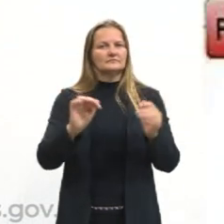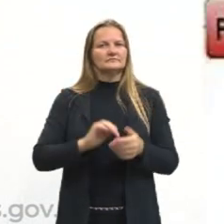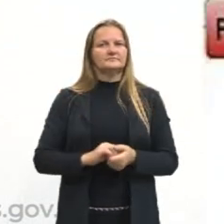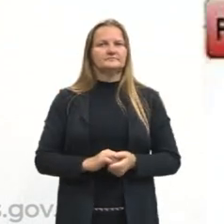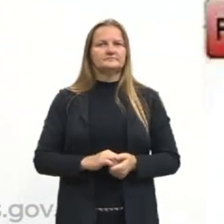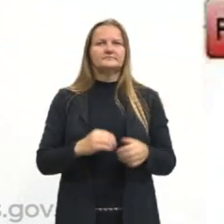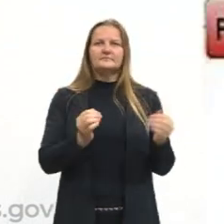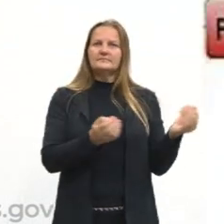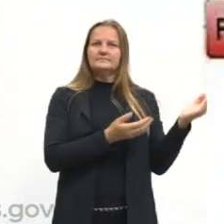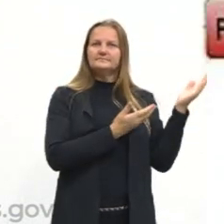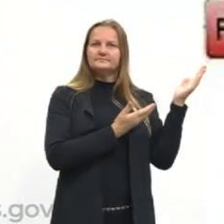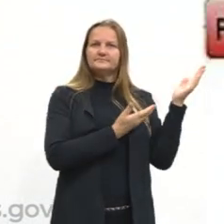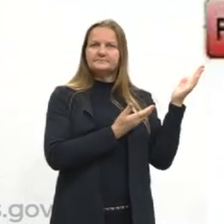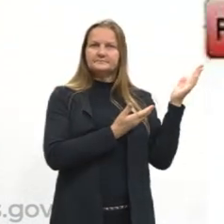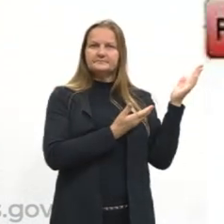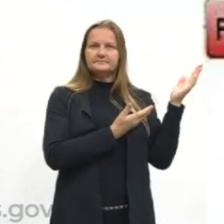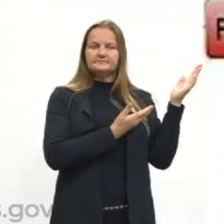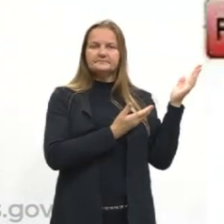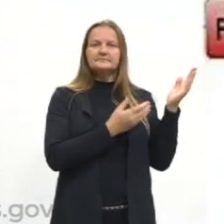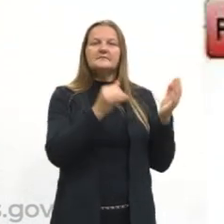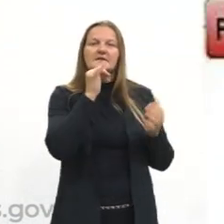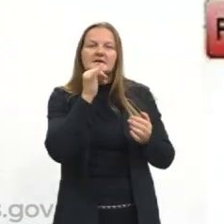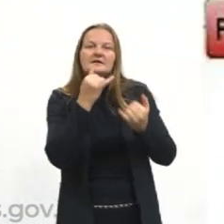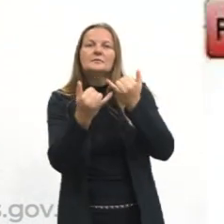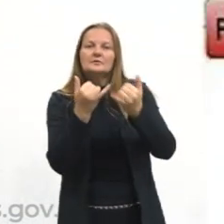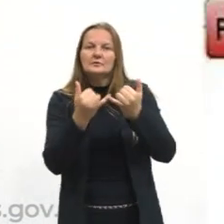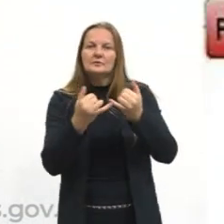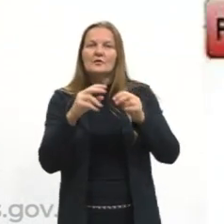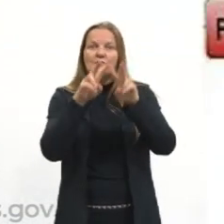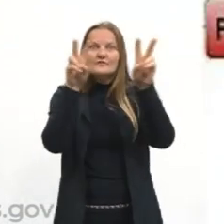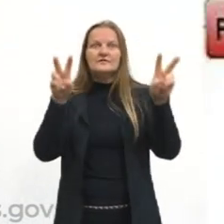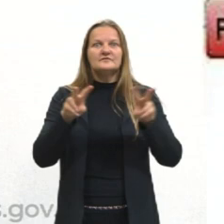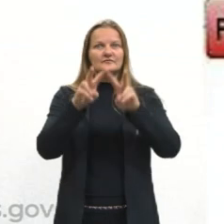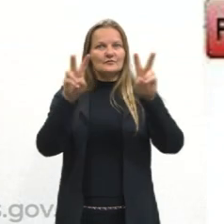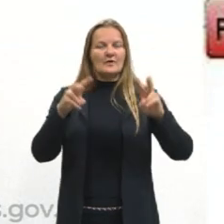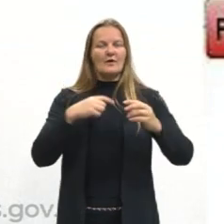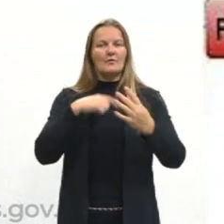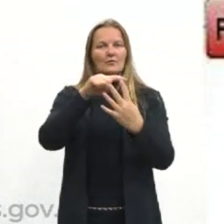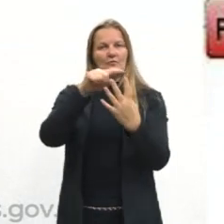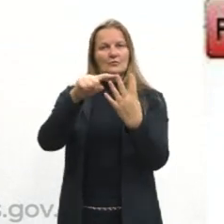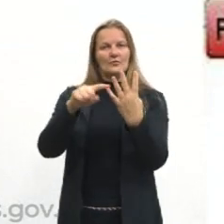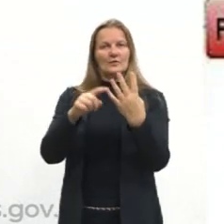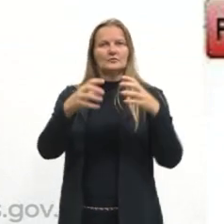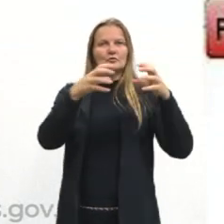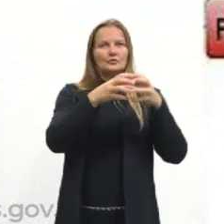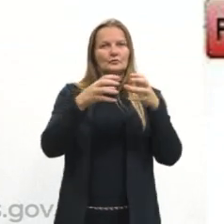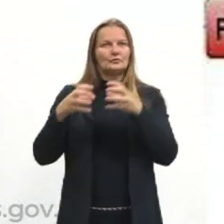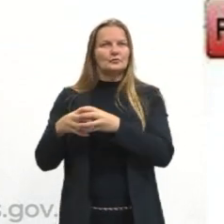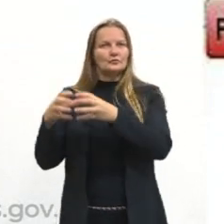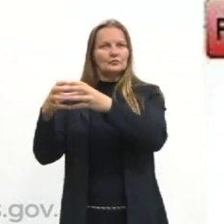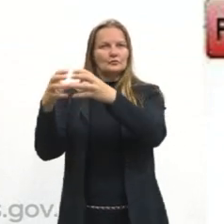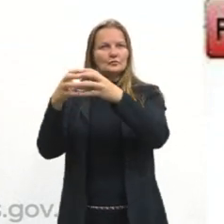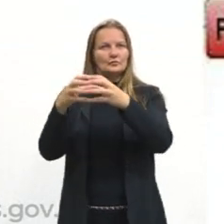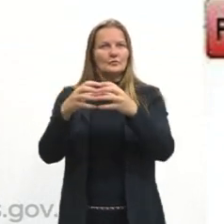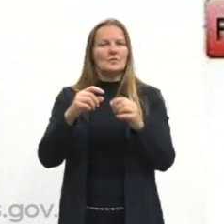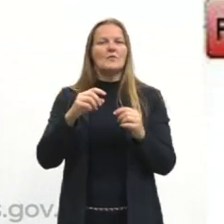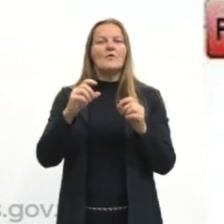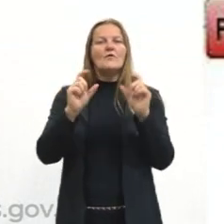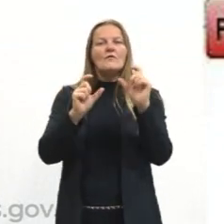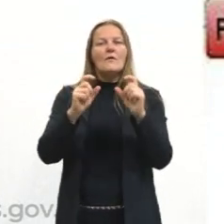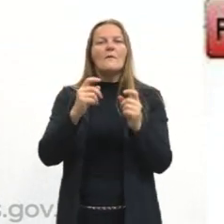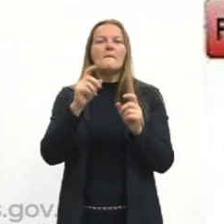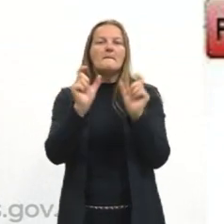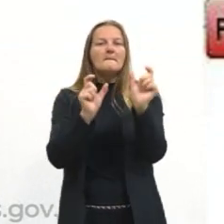então aqui a gente tem nessa exemplo mais visual desses quatro grandes grupos as figuras de